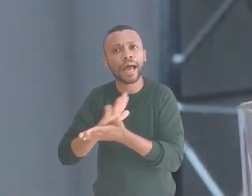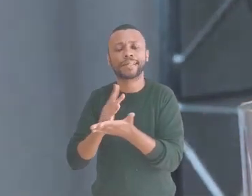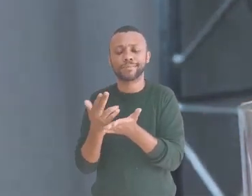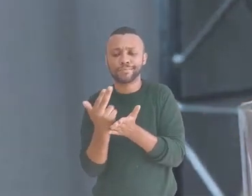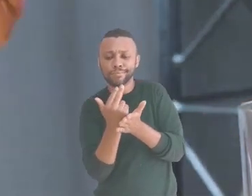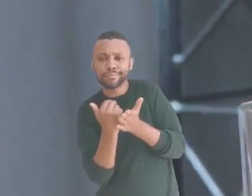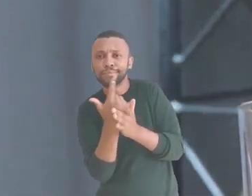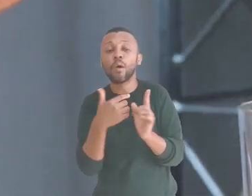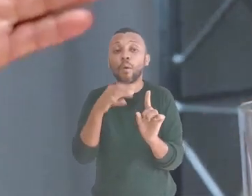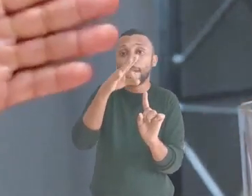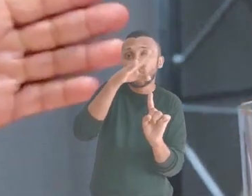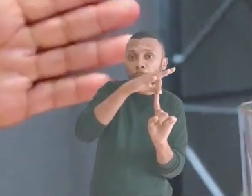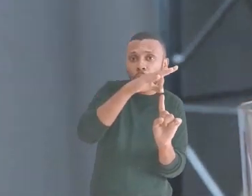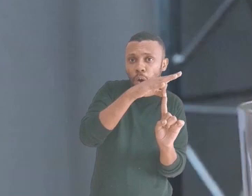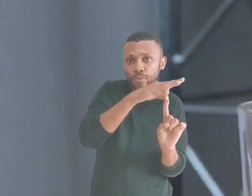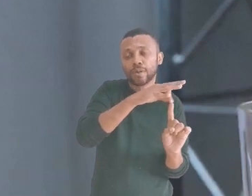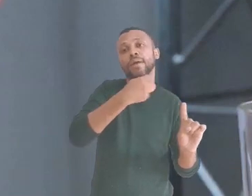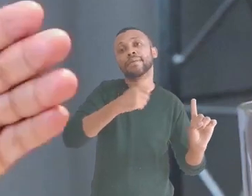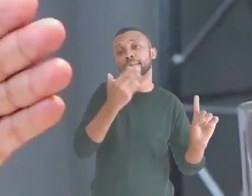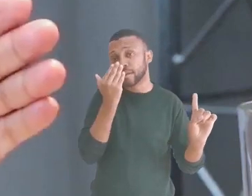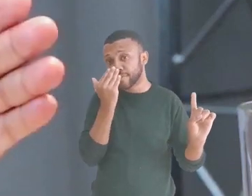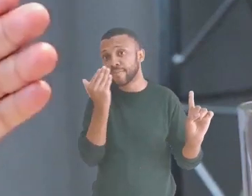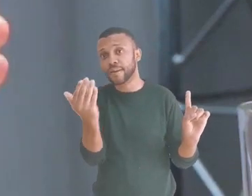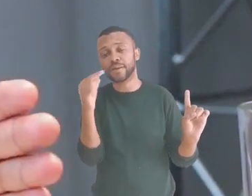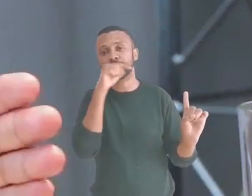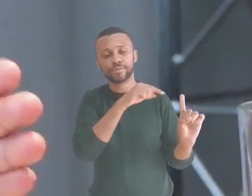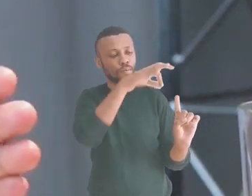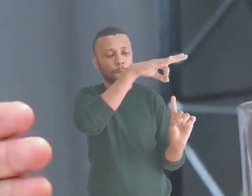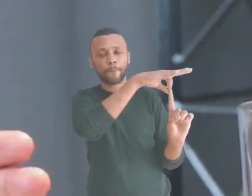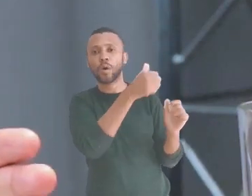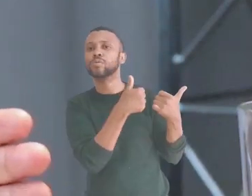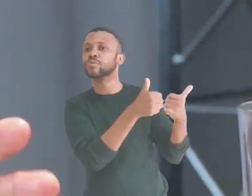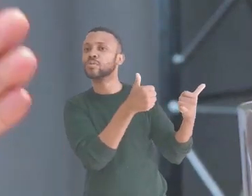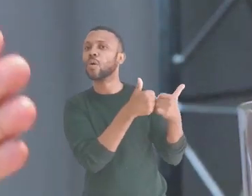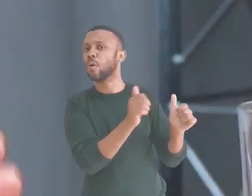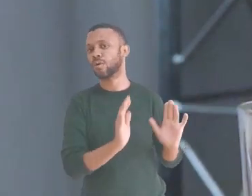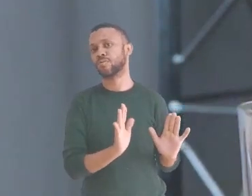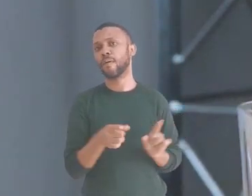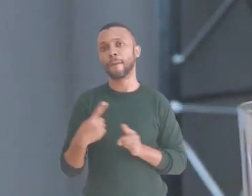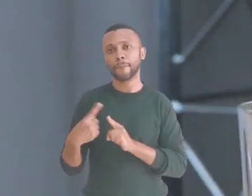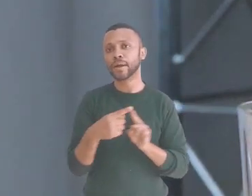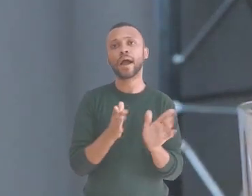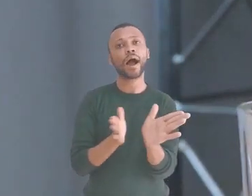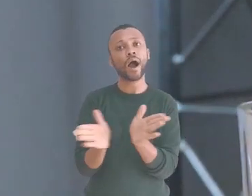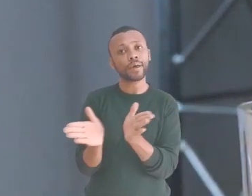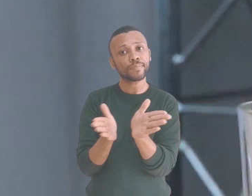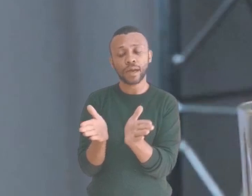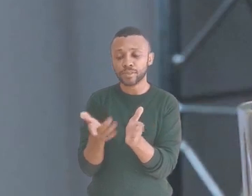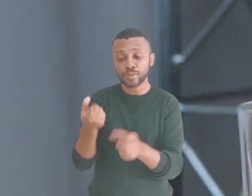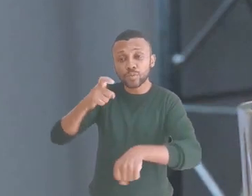em frente ao posto, em frente, né? Porque a acessibilidade